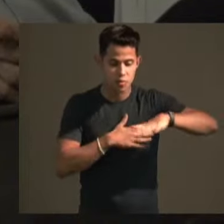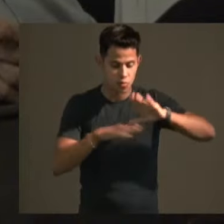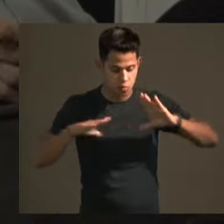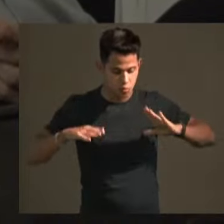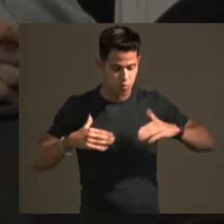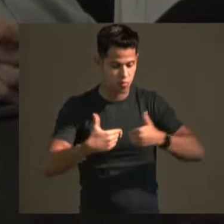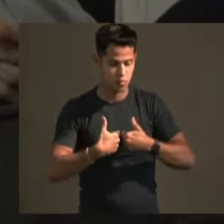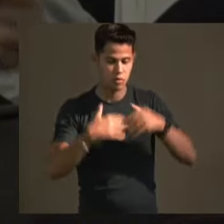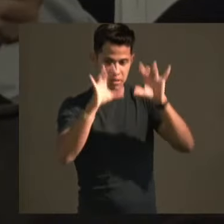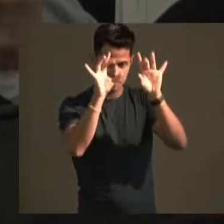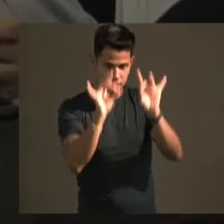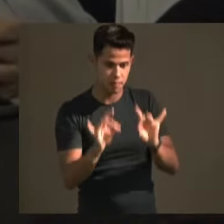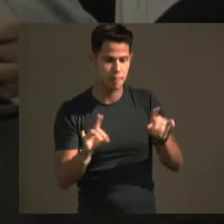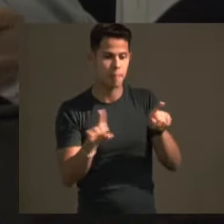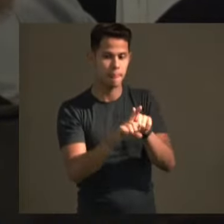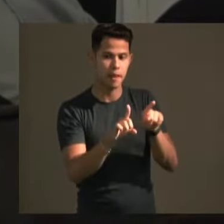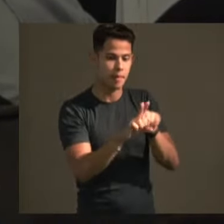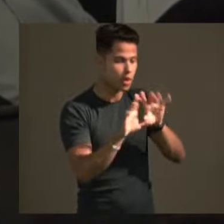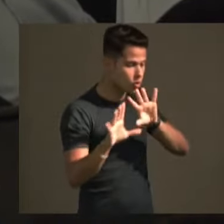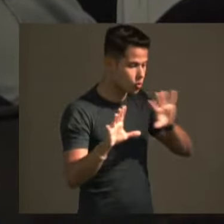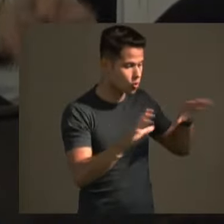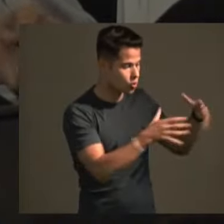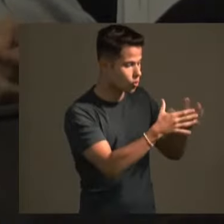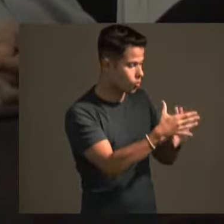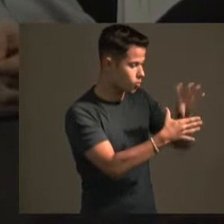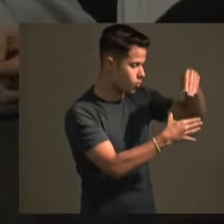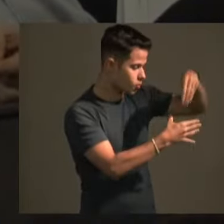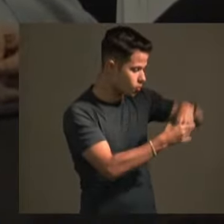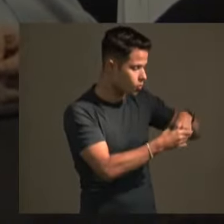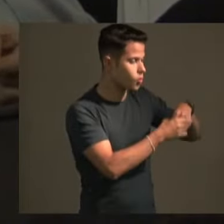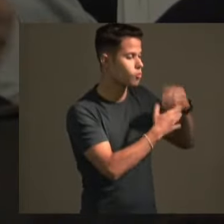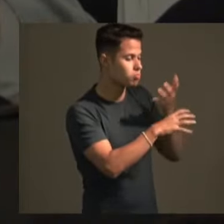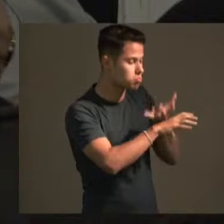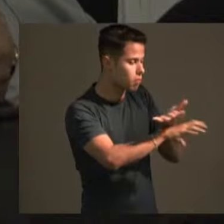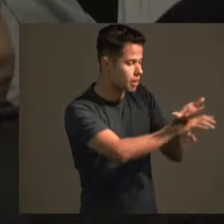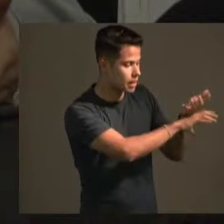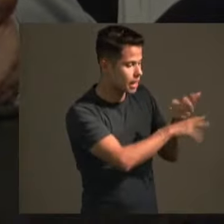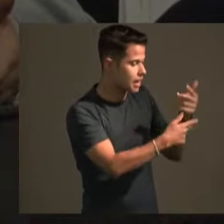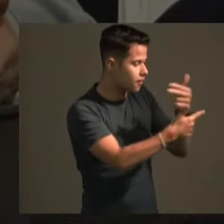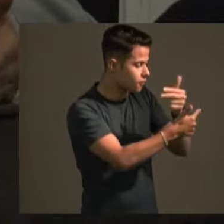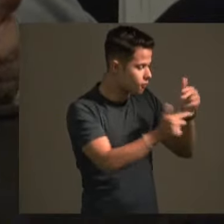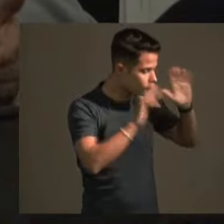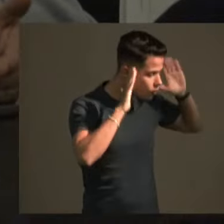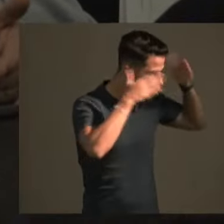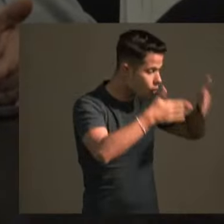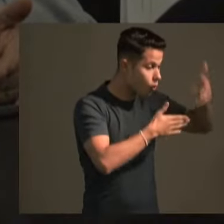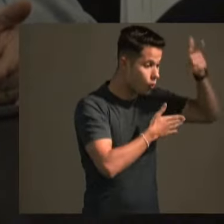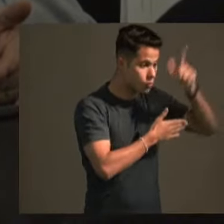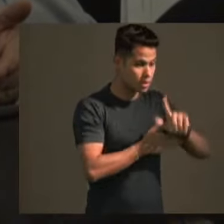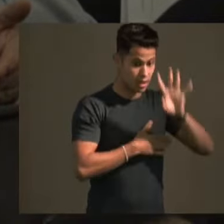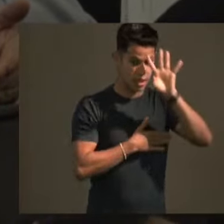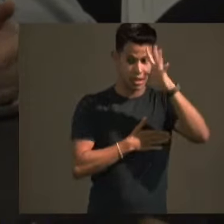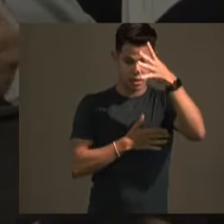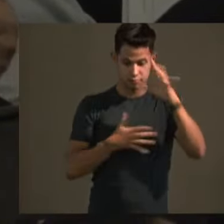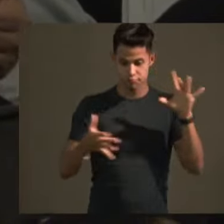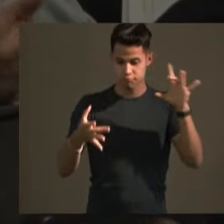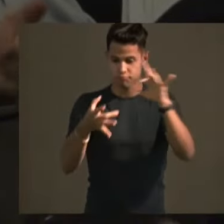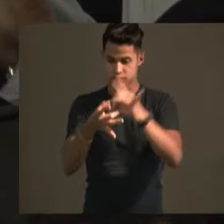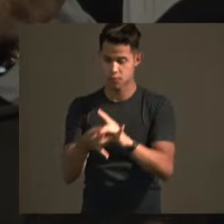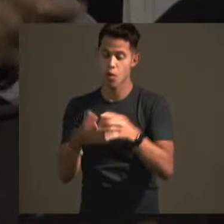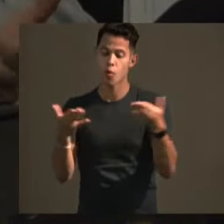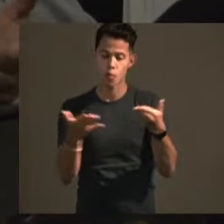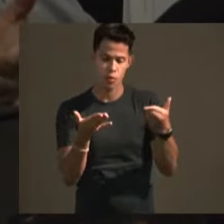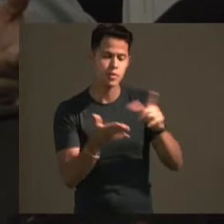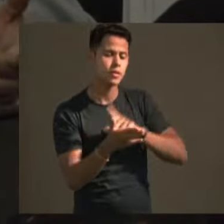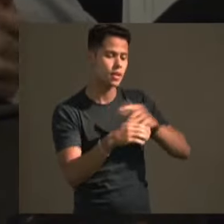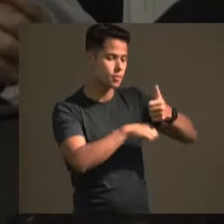equipes multidisciplinares especializadas fechem diagnóstico? Porque hoje a gente vê um crescimento muito grande de diagnóstico por